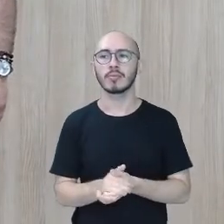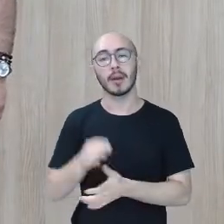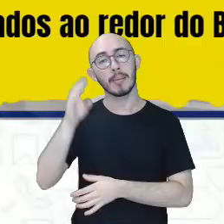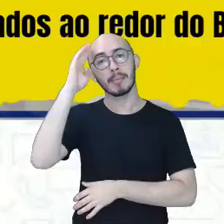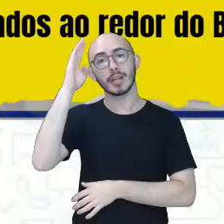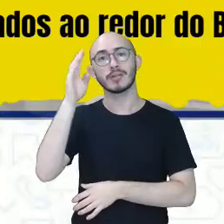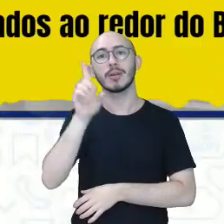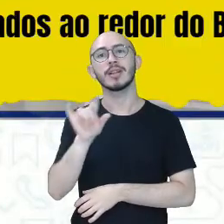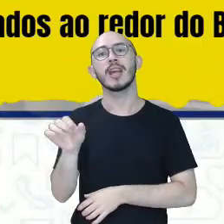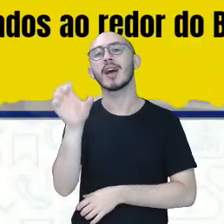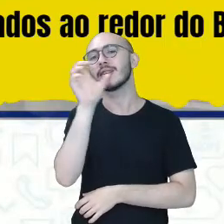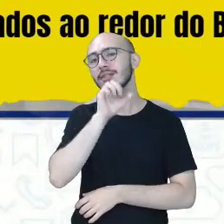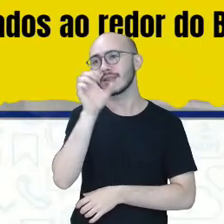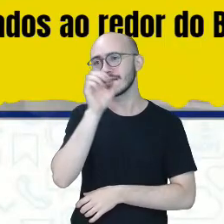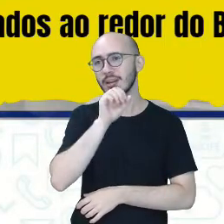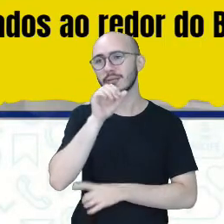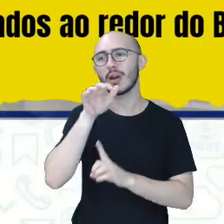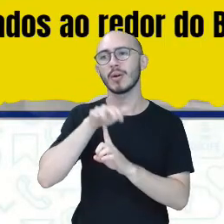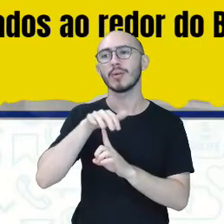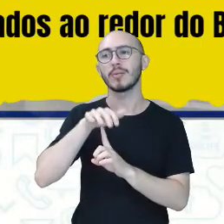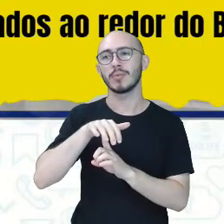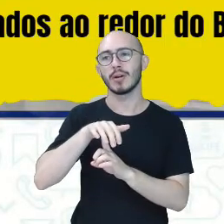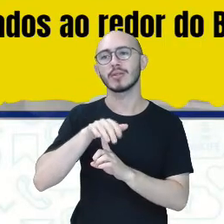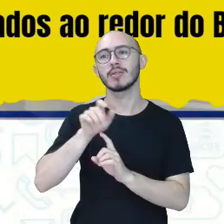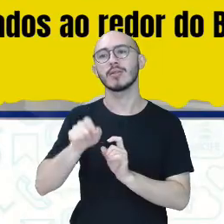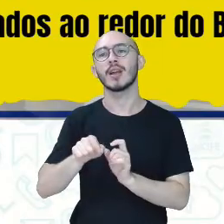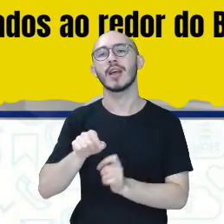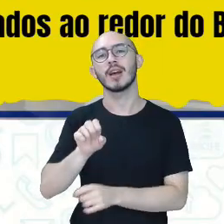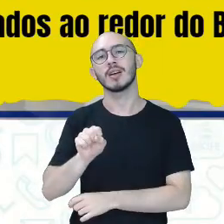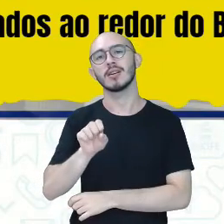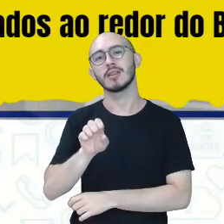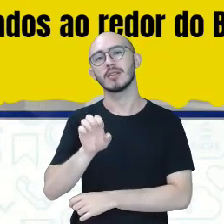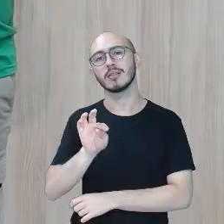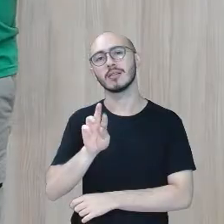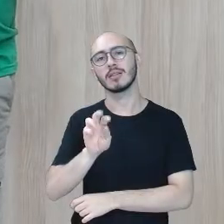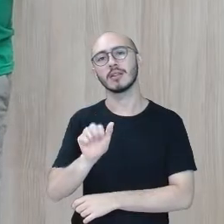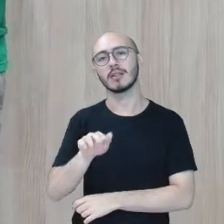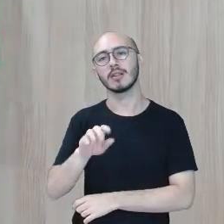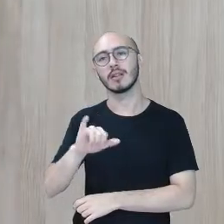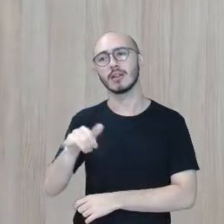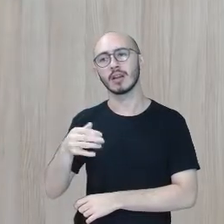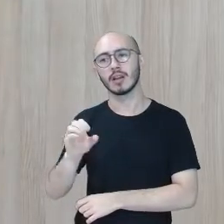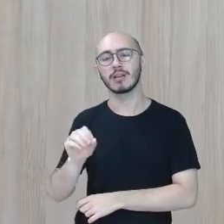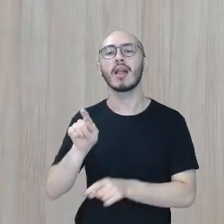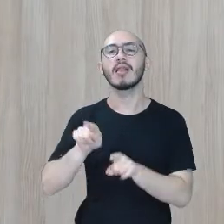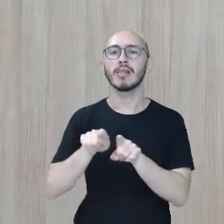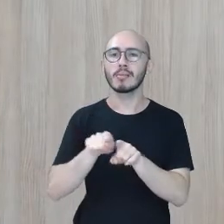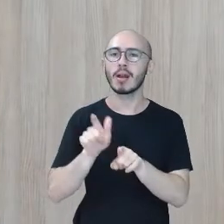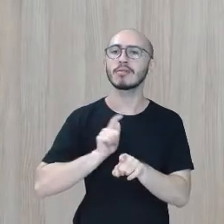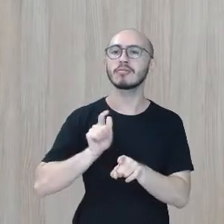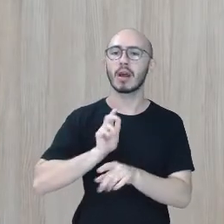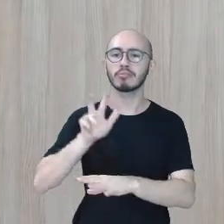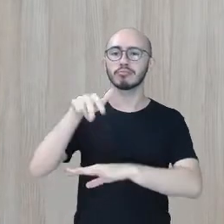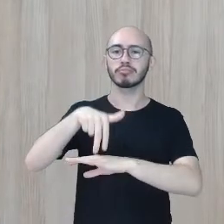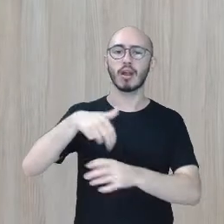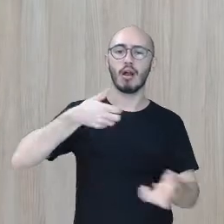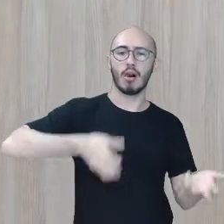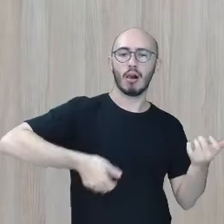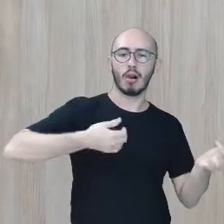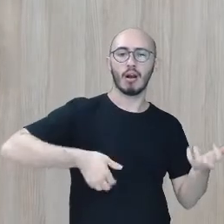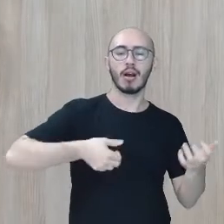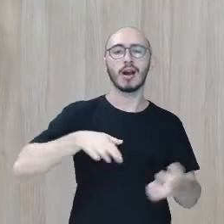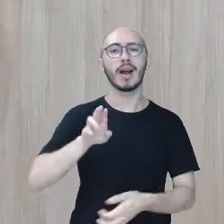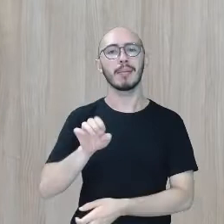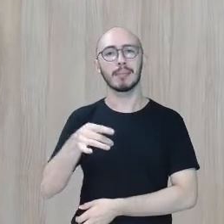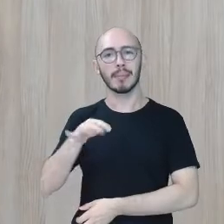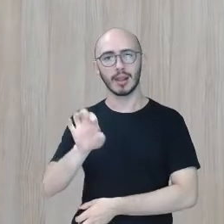aos sábados ao redor do boxe sertanejo. Então é interessante porque o pessoal faz roda de viola, né, tem roda de repente, né,